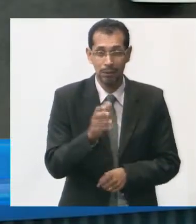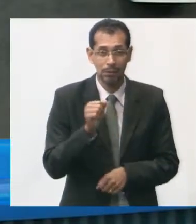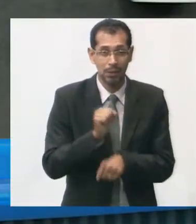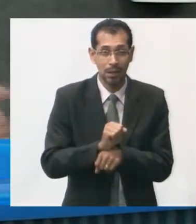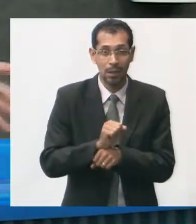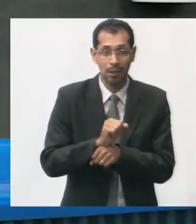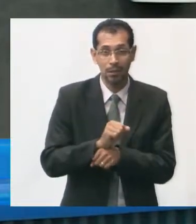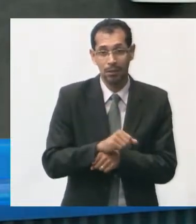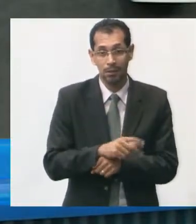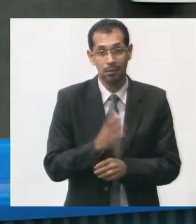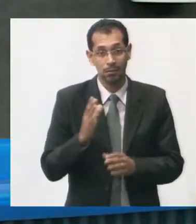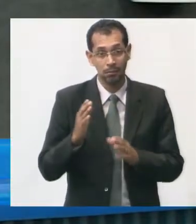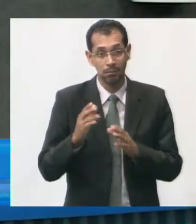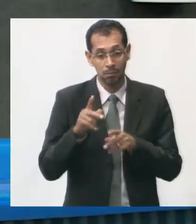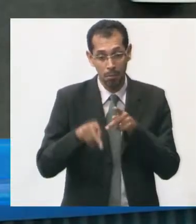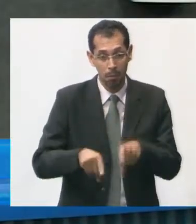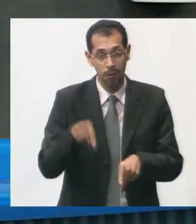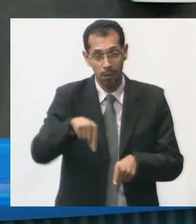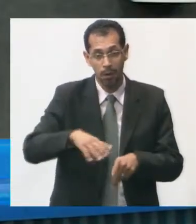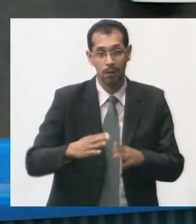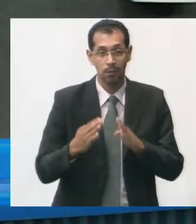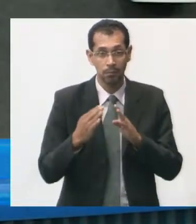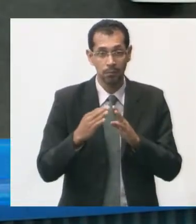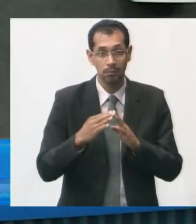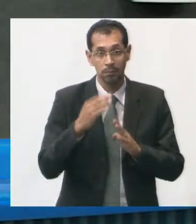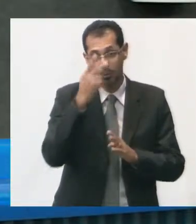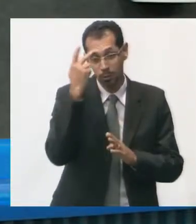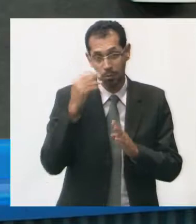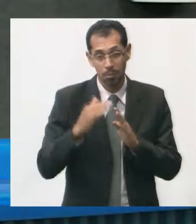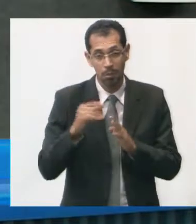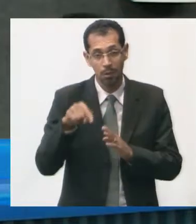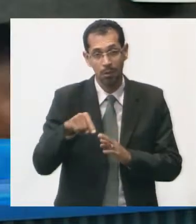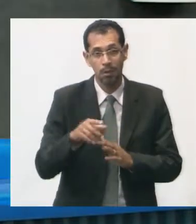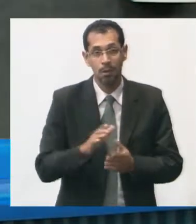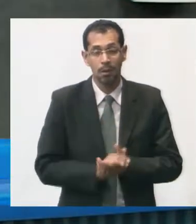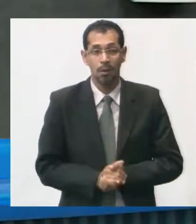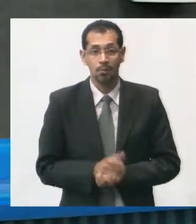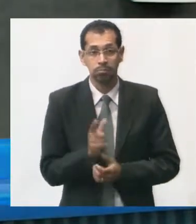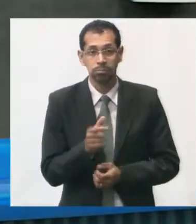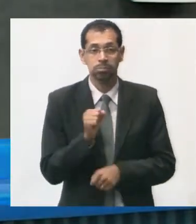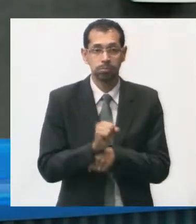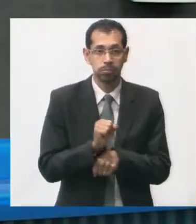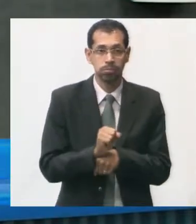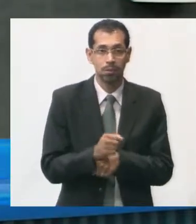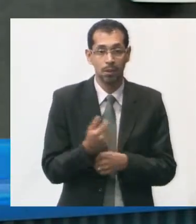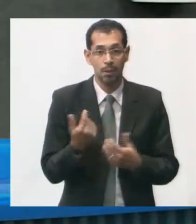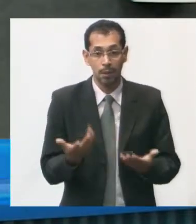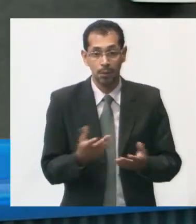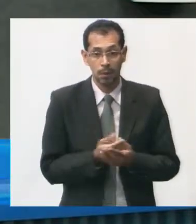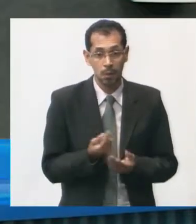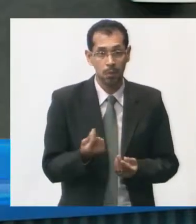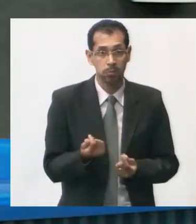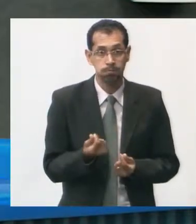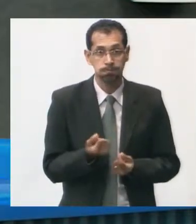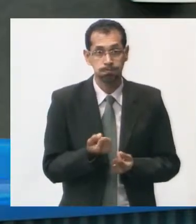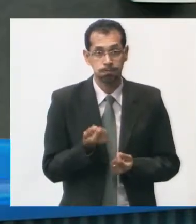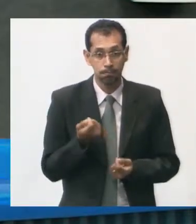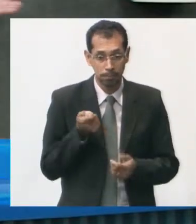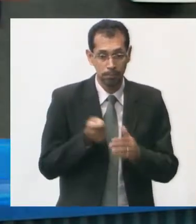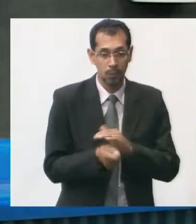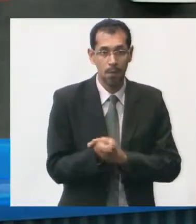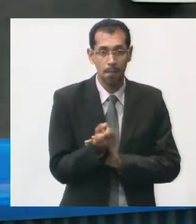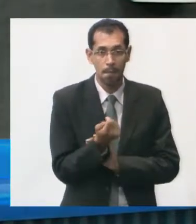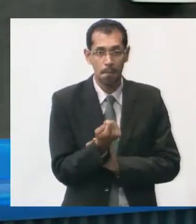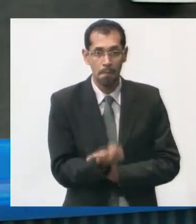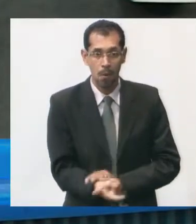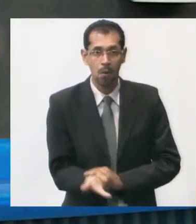dar dignidade. E com custo muito pouco, se iniciou uma obra lá de pavimentação